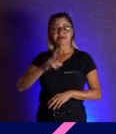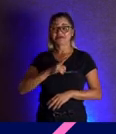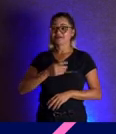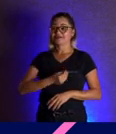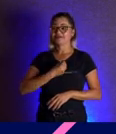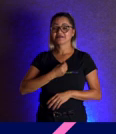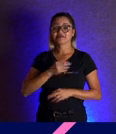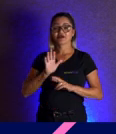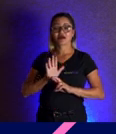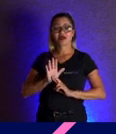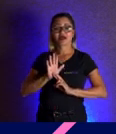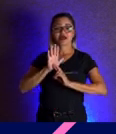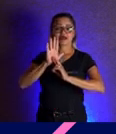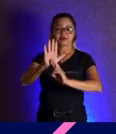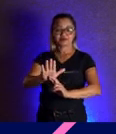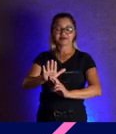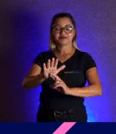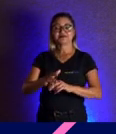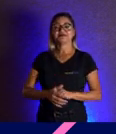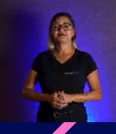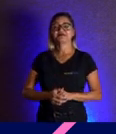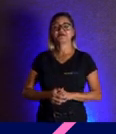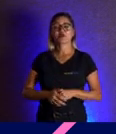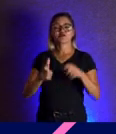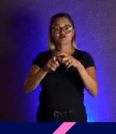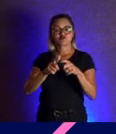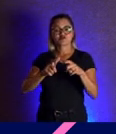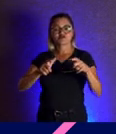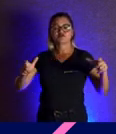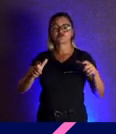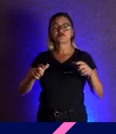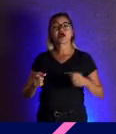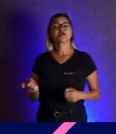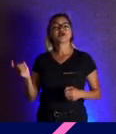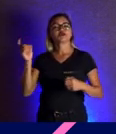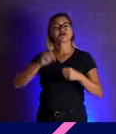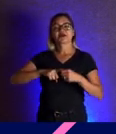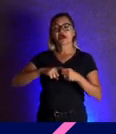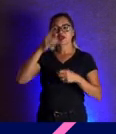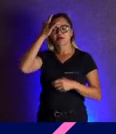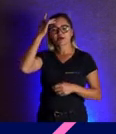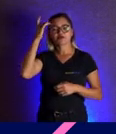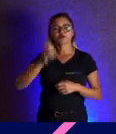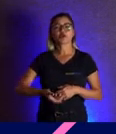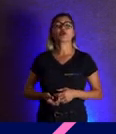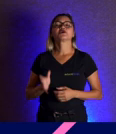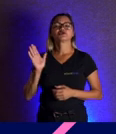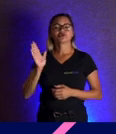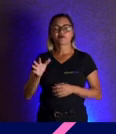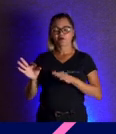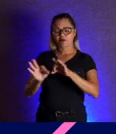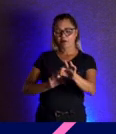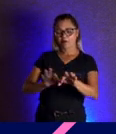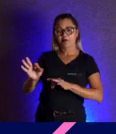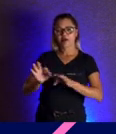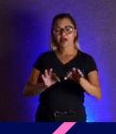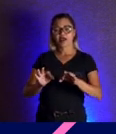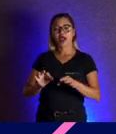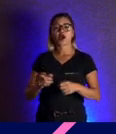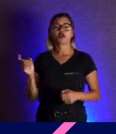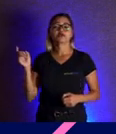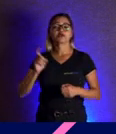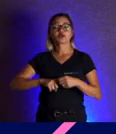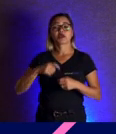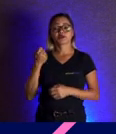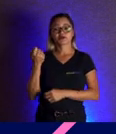pessoas que vão representar essa rede mais ampla, de associados, pessoas que já foram de equipe, já foram de projeto, agora são da